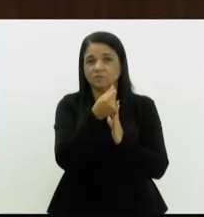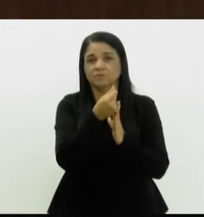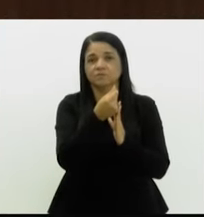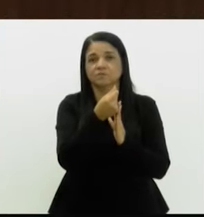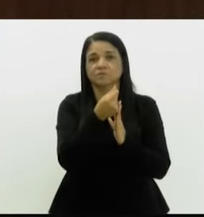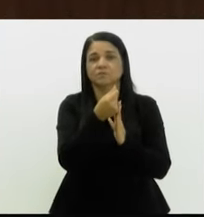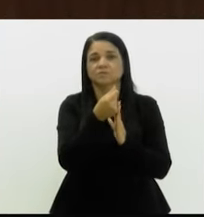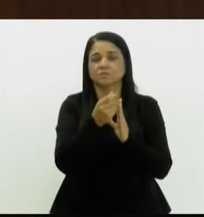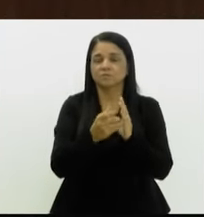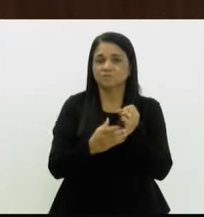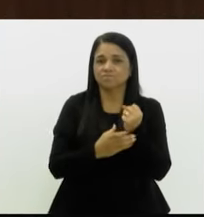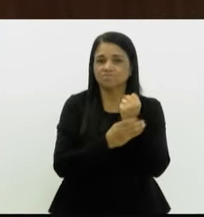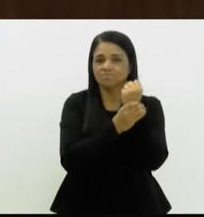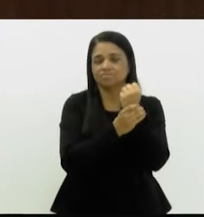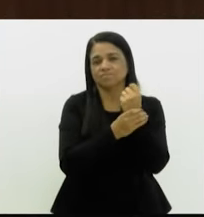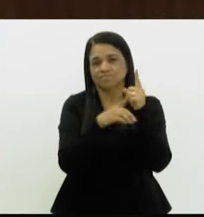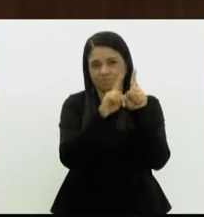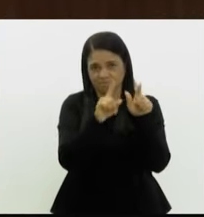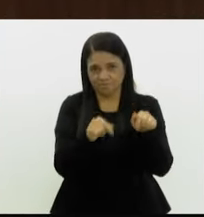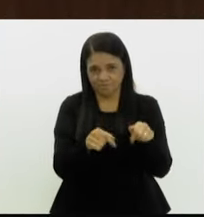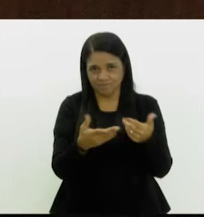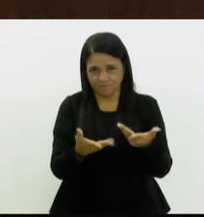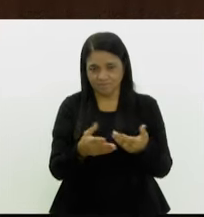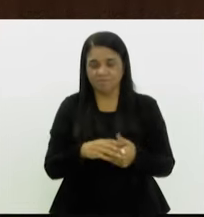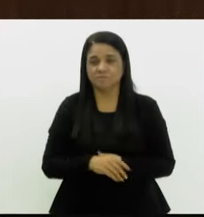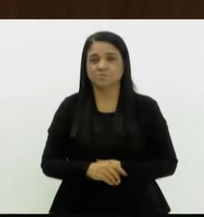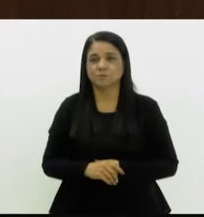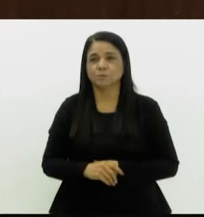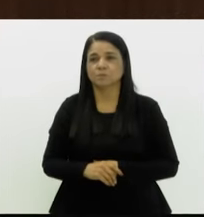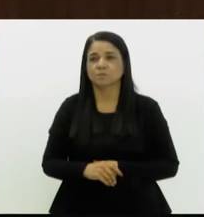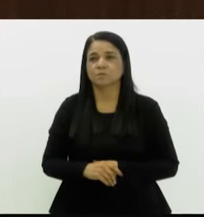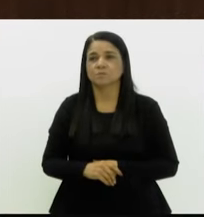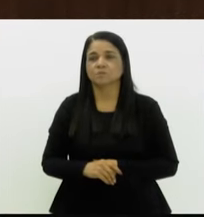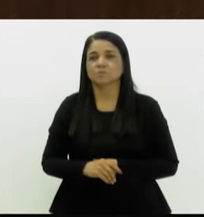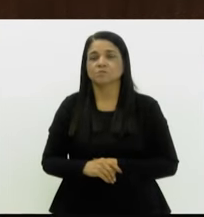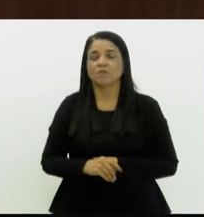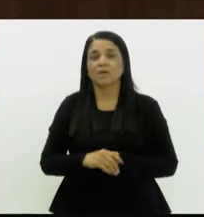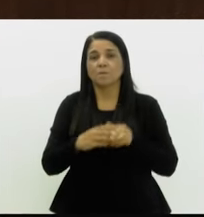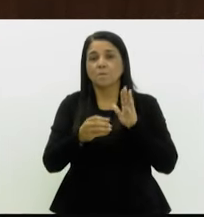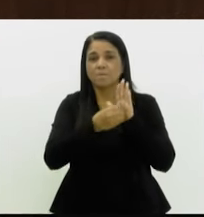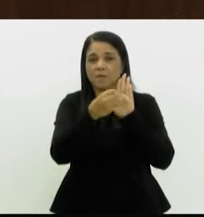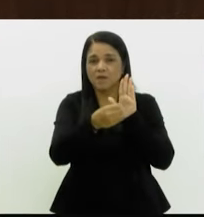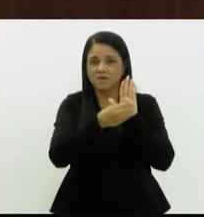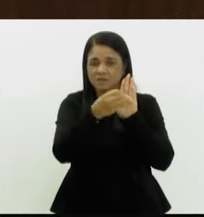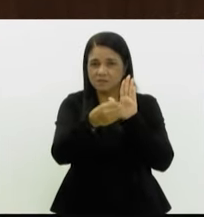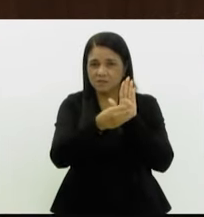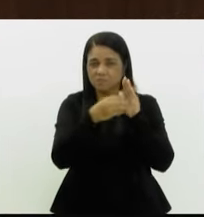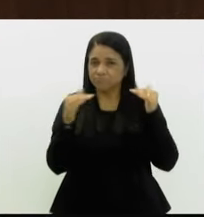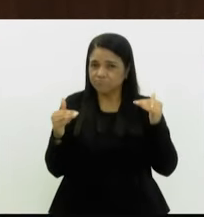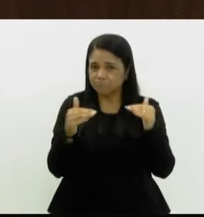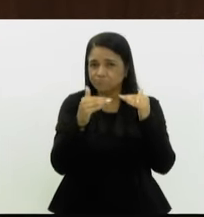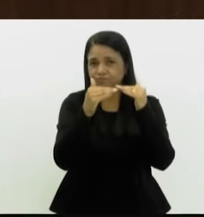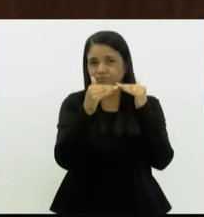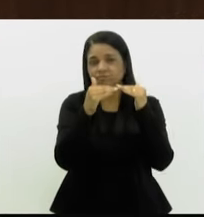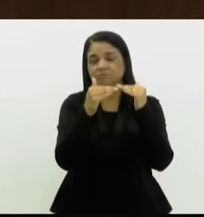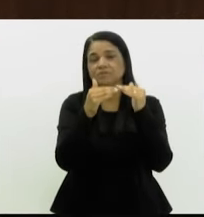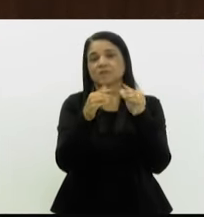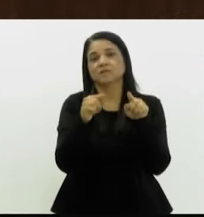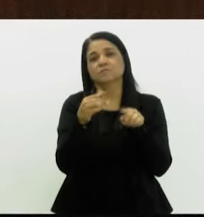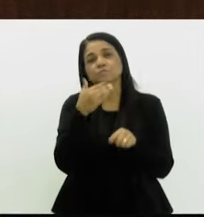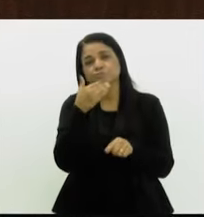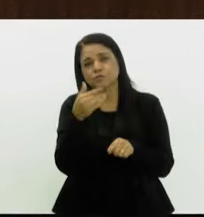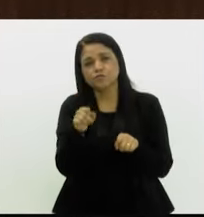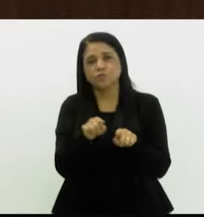aos seus assegurados. Então, na verdade, a gente quer aqui dar o parecer favorável, né? Mas também quer